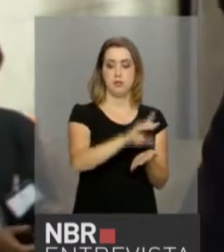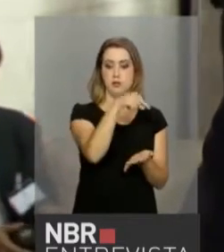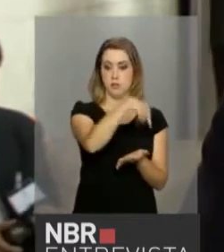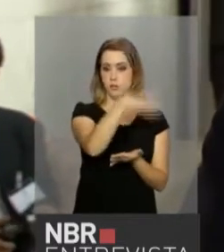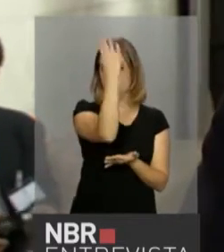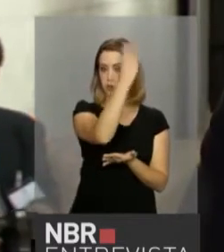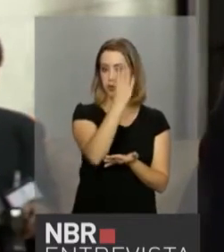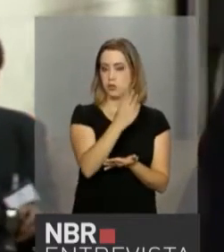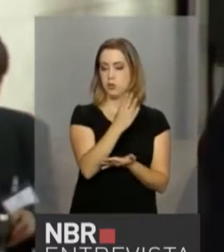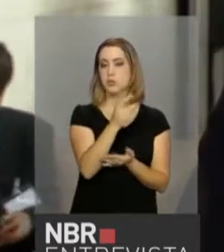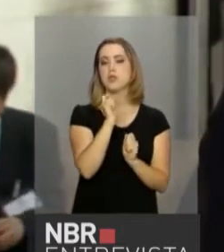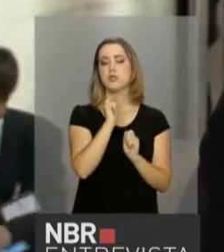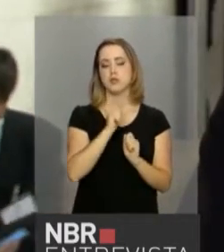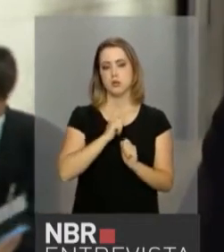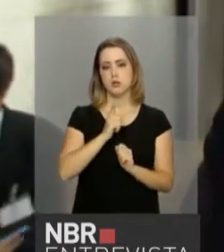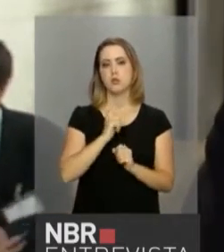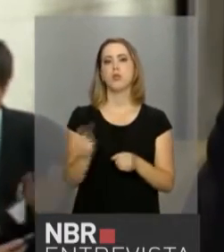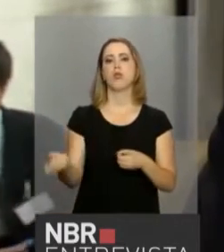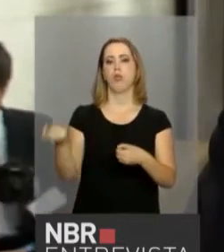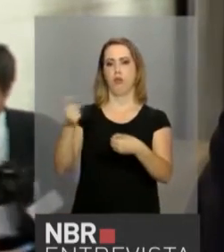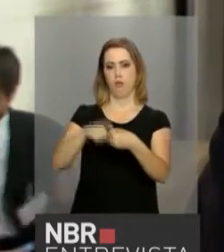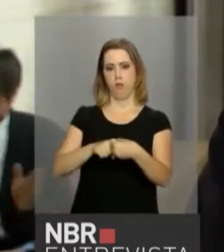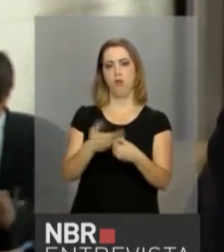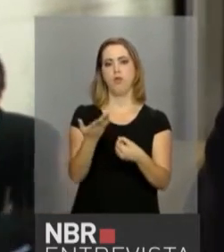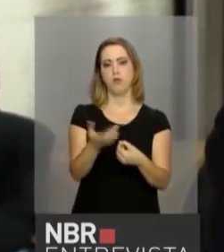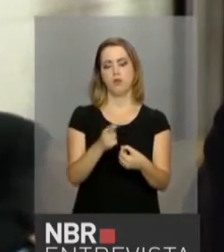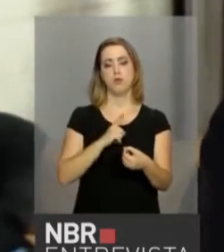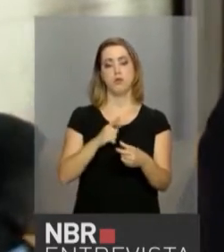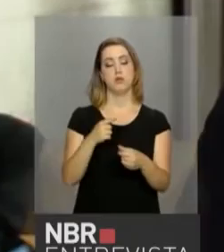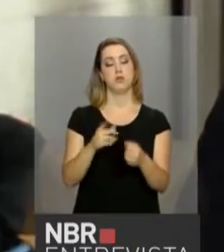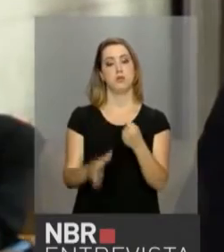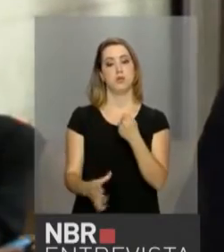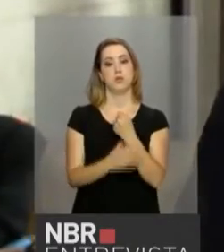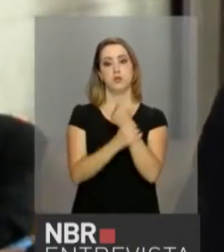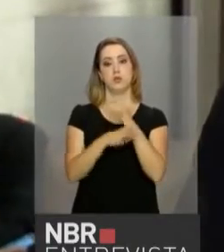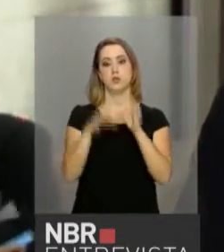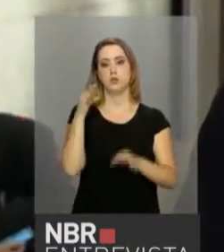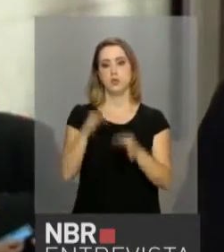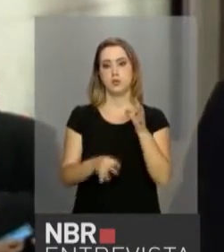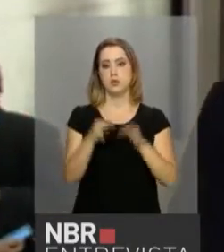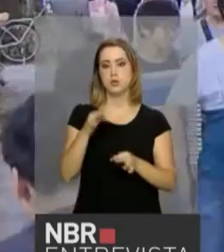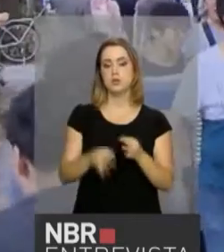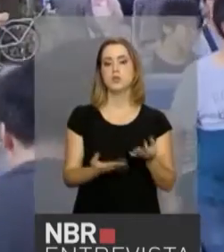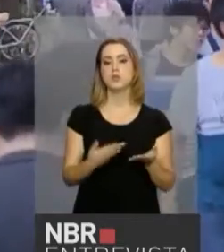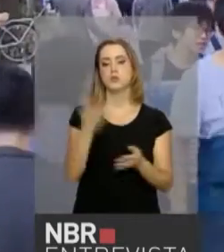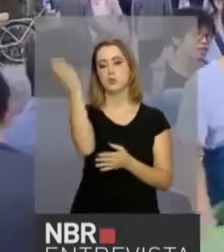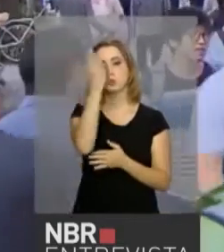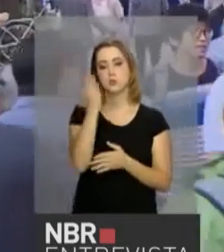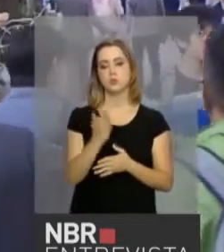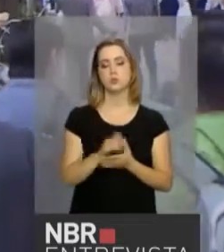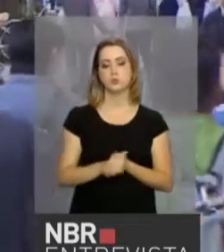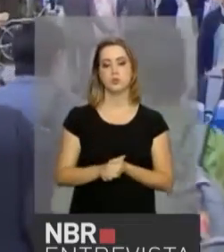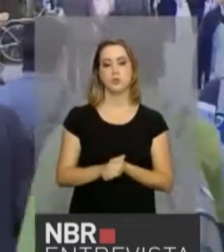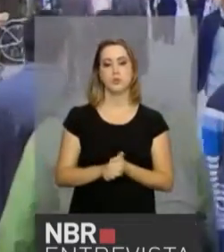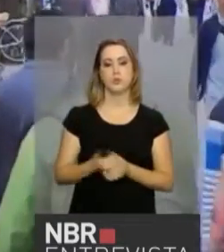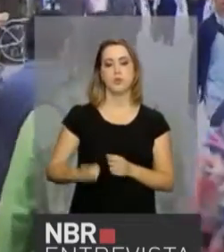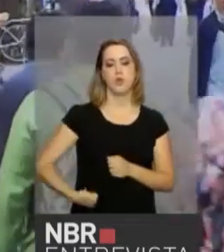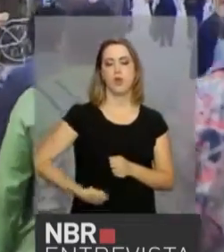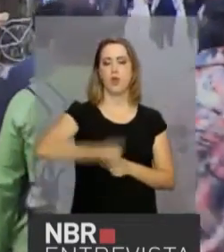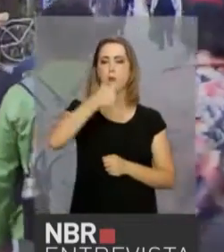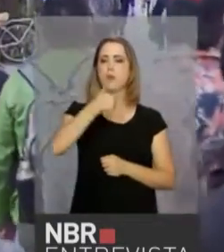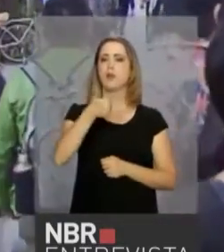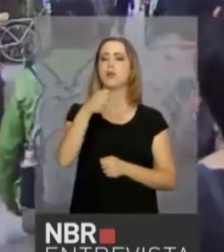que ele tenha retorno desde que ele tenha a segurança jurídica de poder fazer esse entendimento no brasil aumentar a presença de produtos